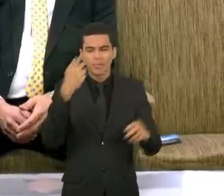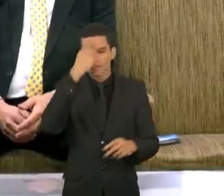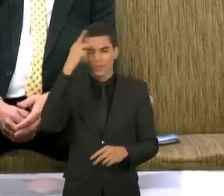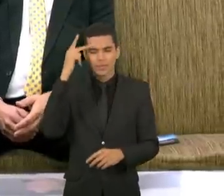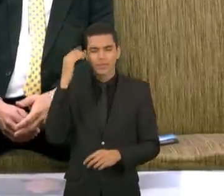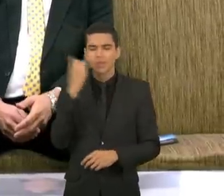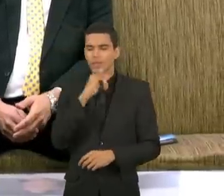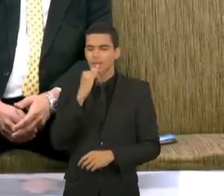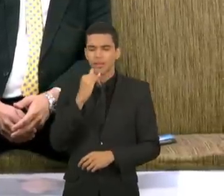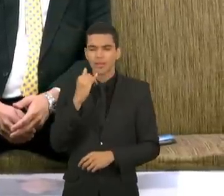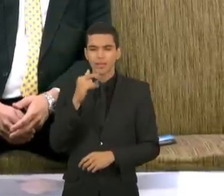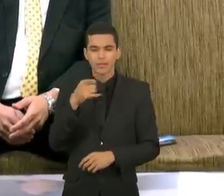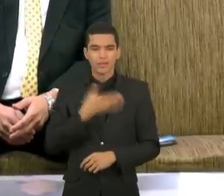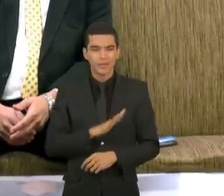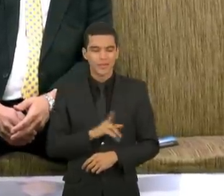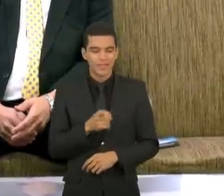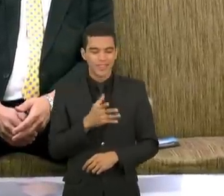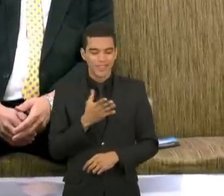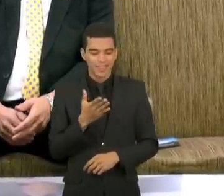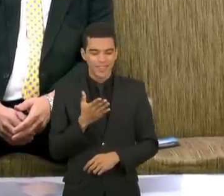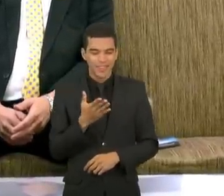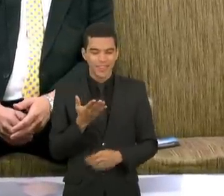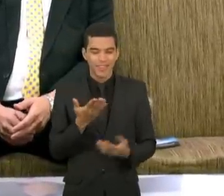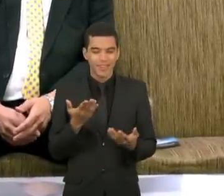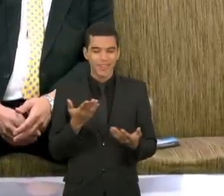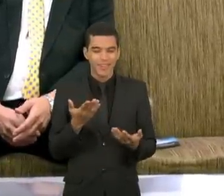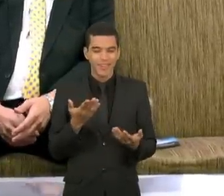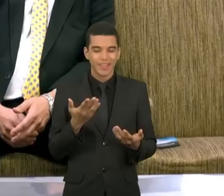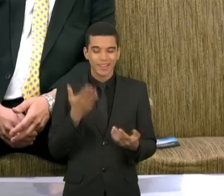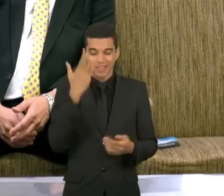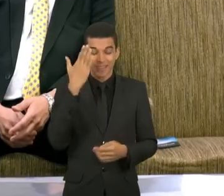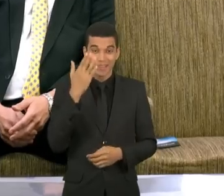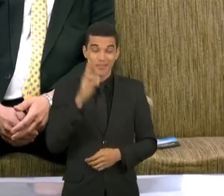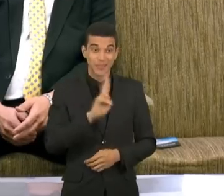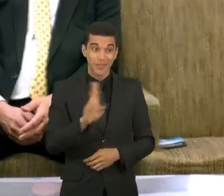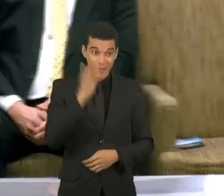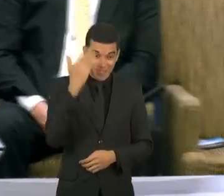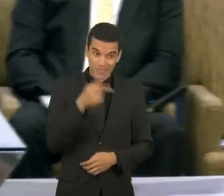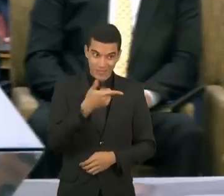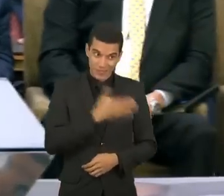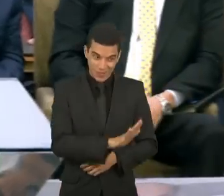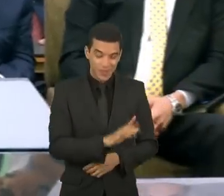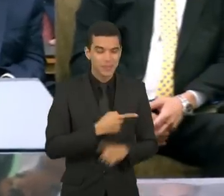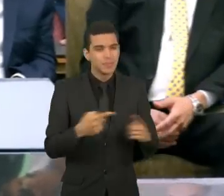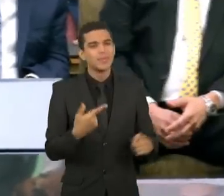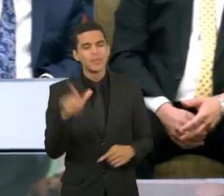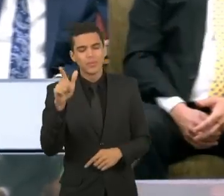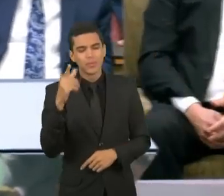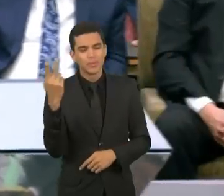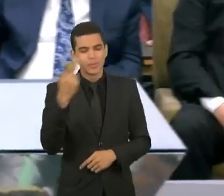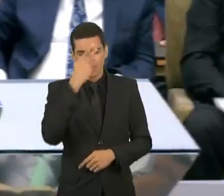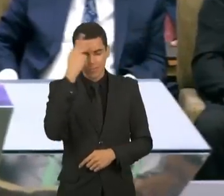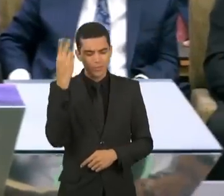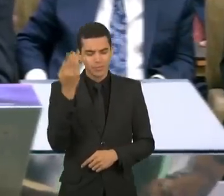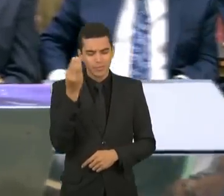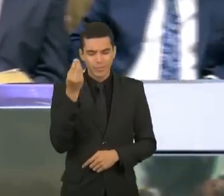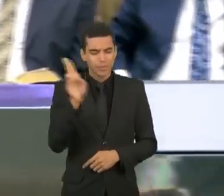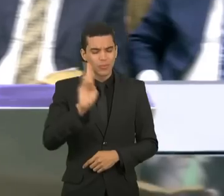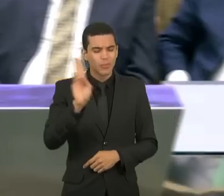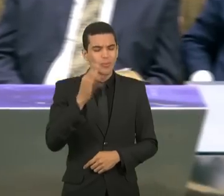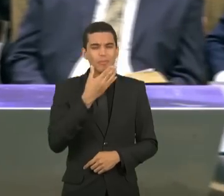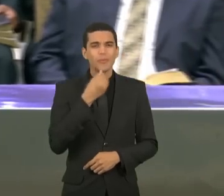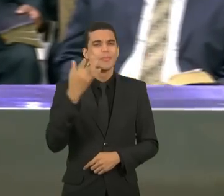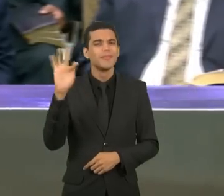muito, mas tem o senhor não gosta dele. Grande, se o senhor já sei que o senhor não gosta, né? Mas é o outro. Como é o nome daquele